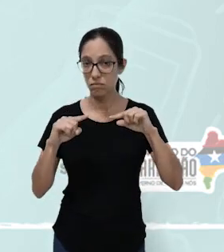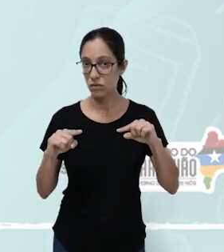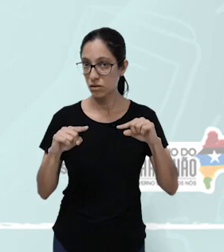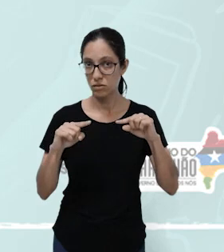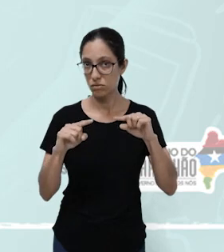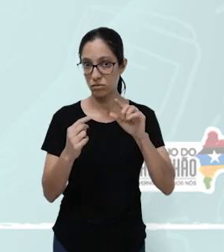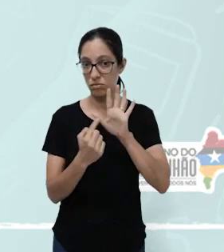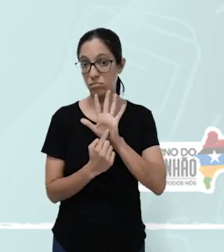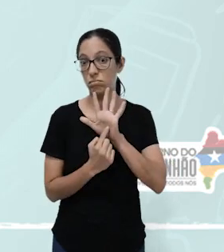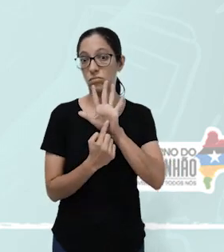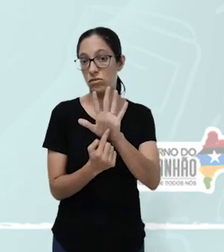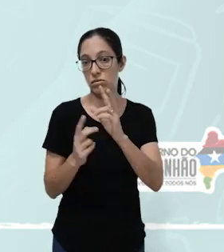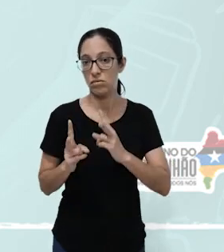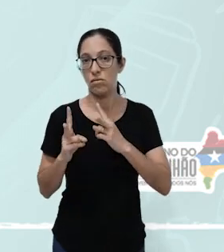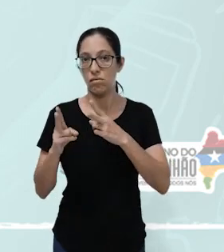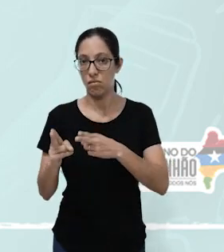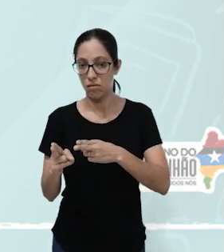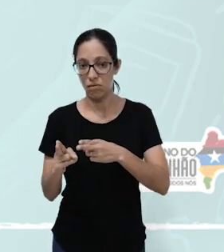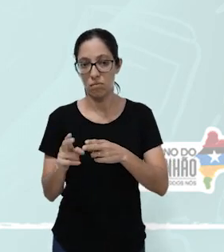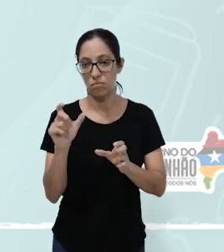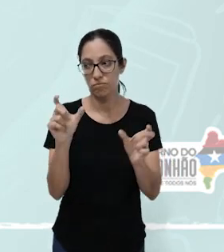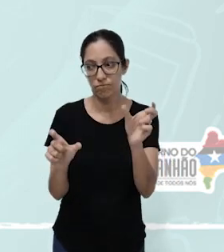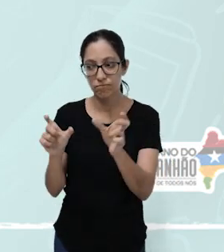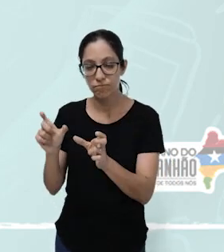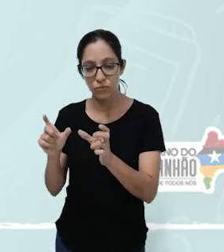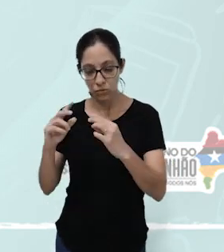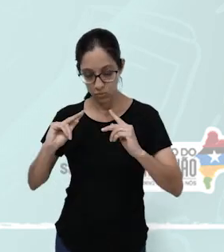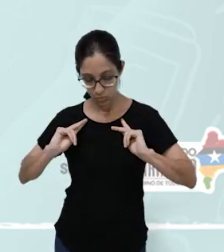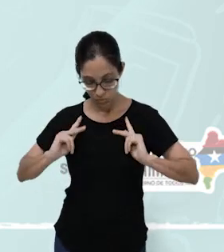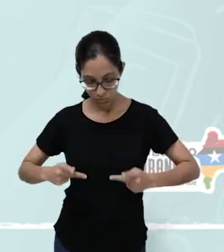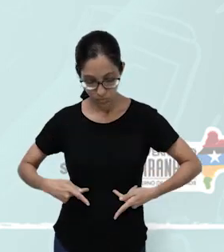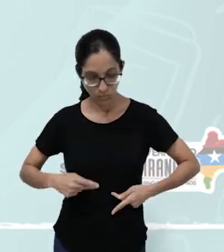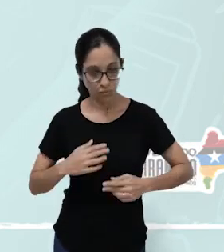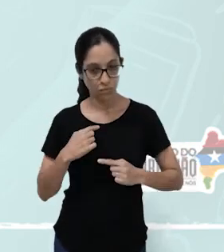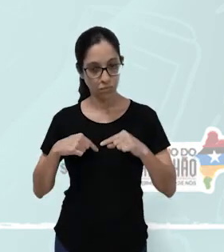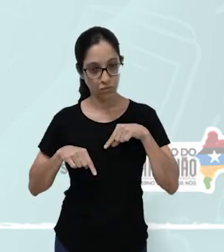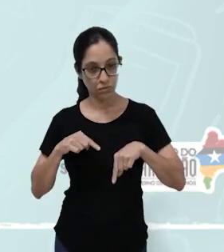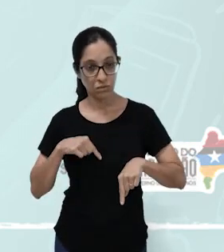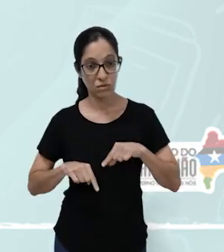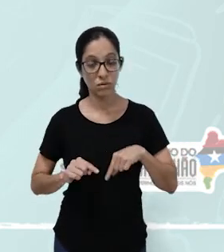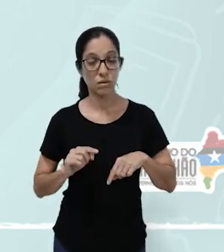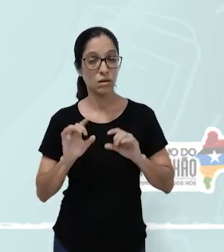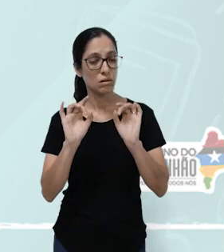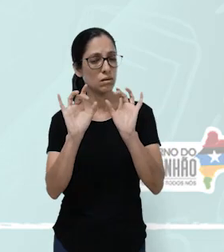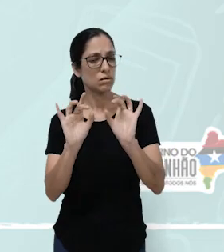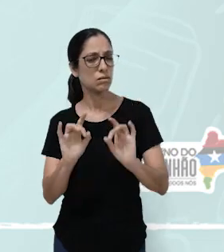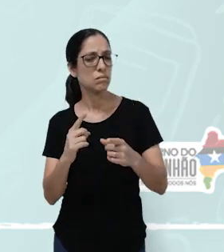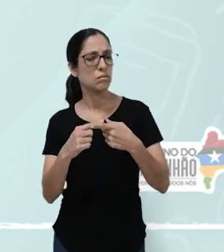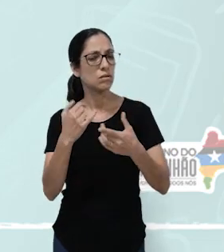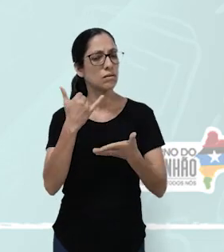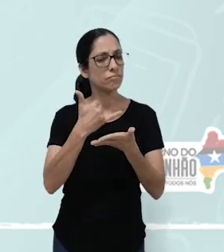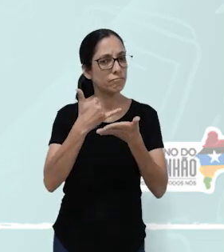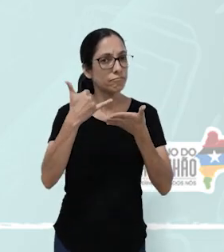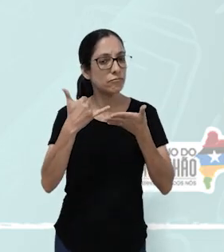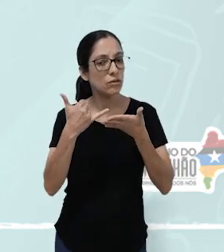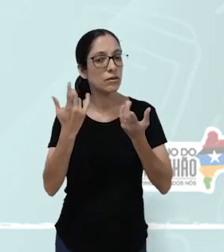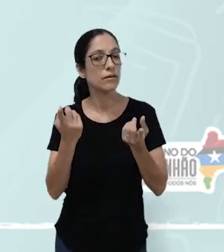se manifestam da mesma maneira em todos os organismos, especialmente porque cada droga tem